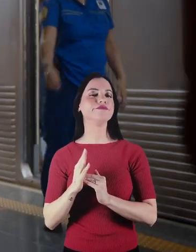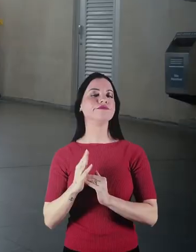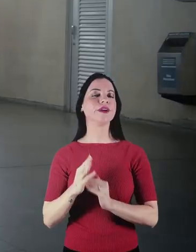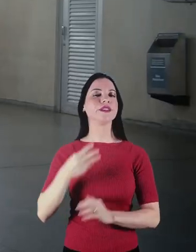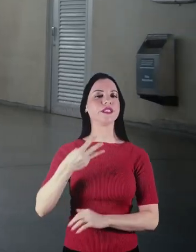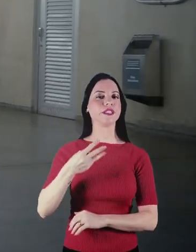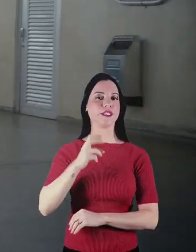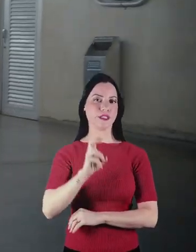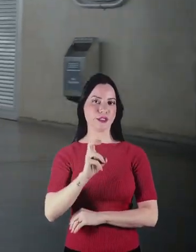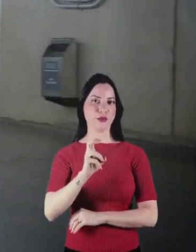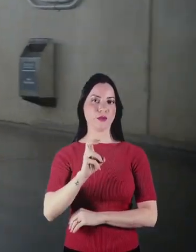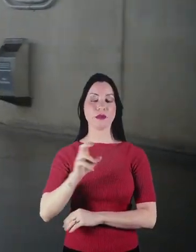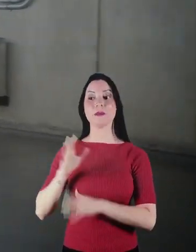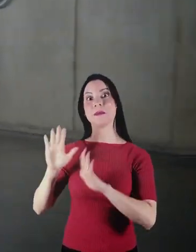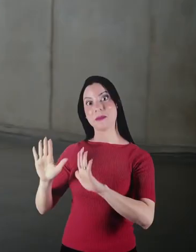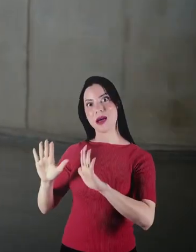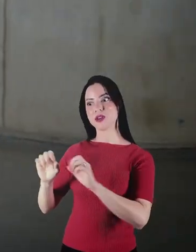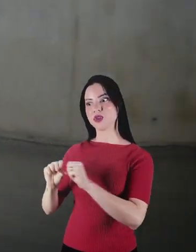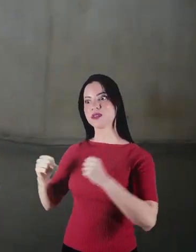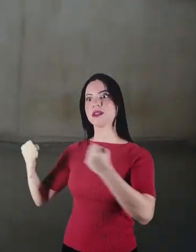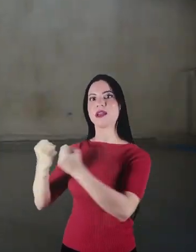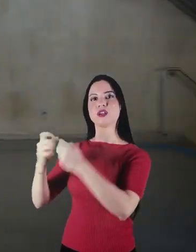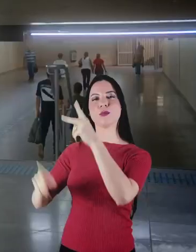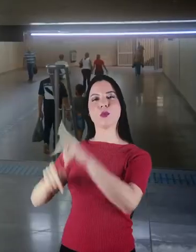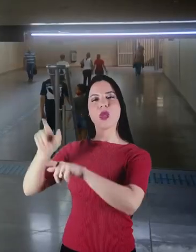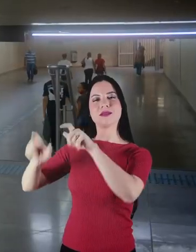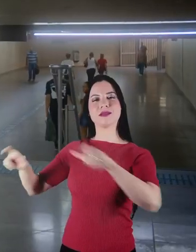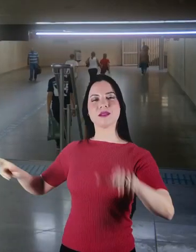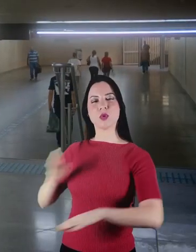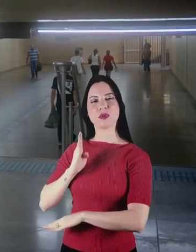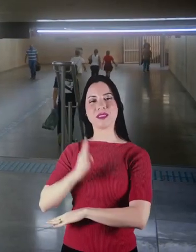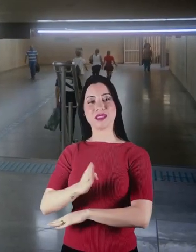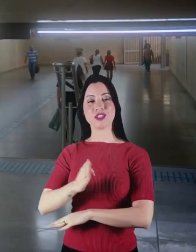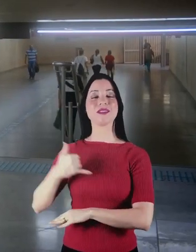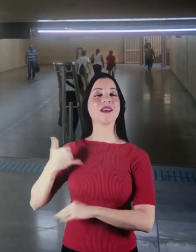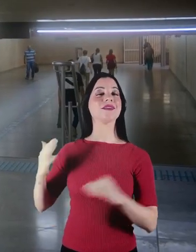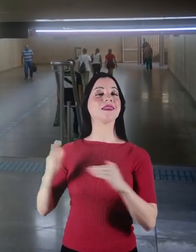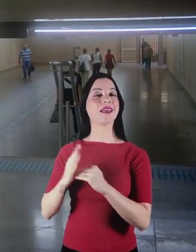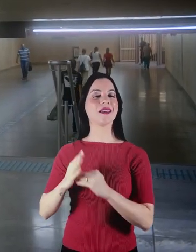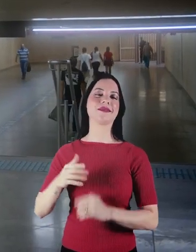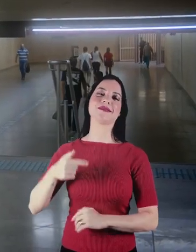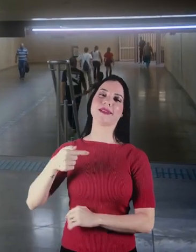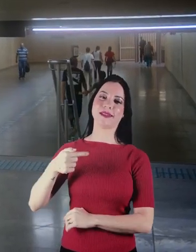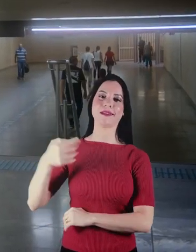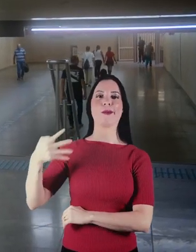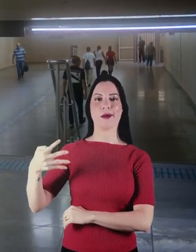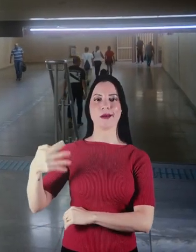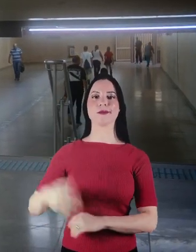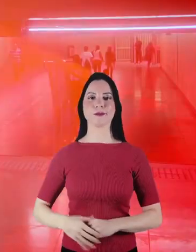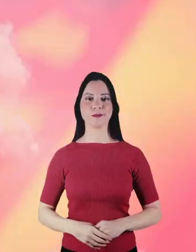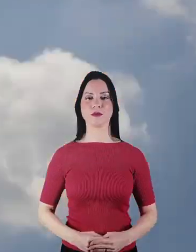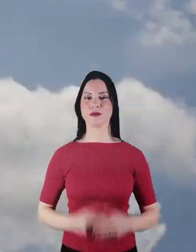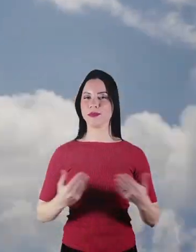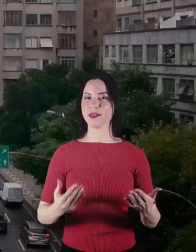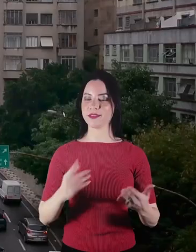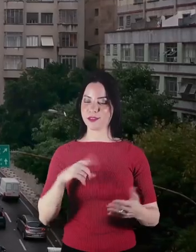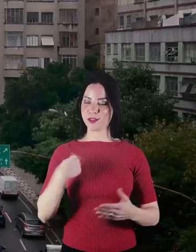35 anos, enquanto a população cisgênera tem uma expectativa de vida de 74